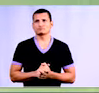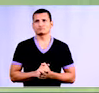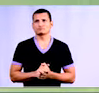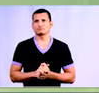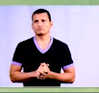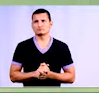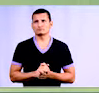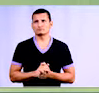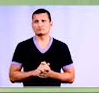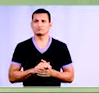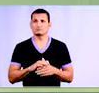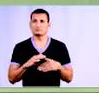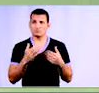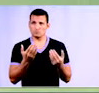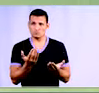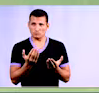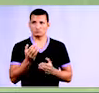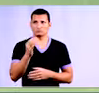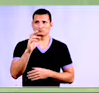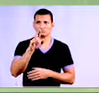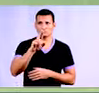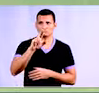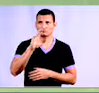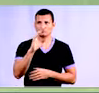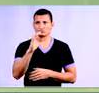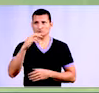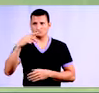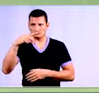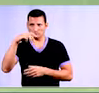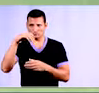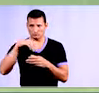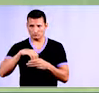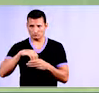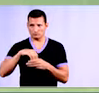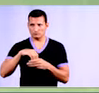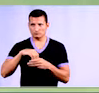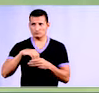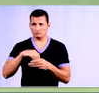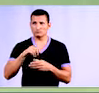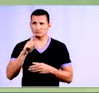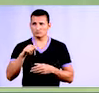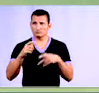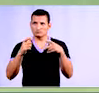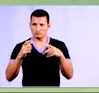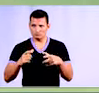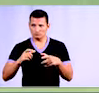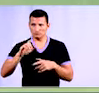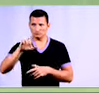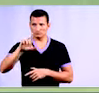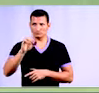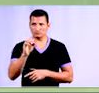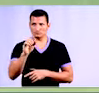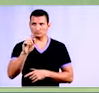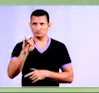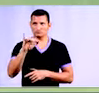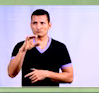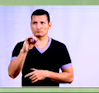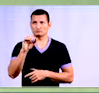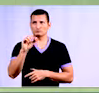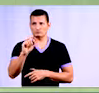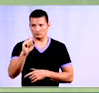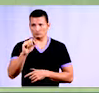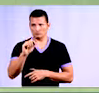estão no comando da UCP, eles são endereços lógicos, eles serão